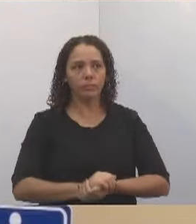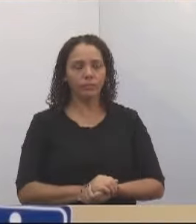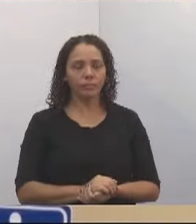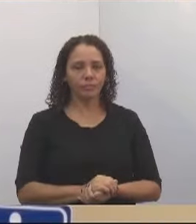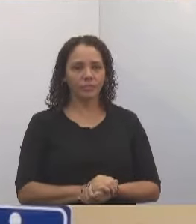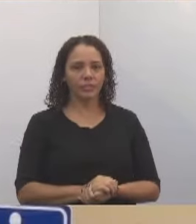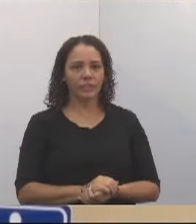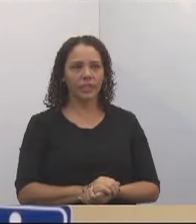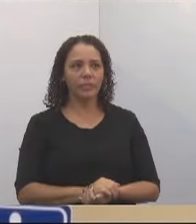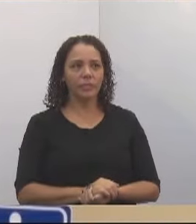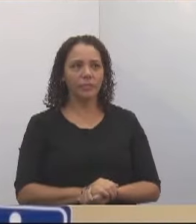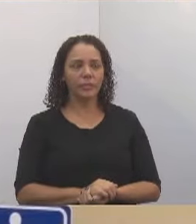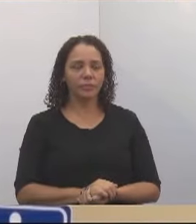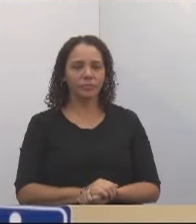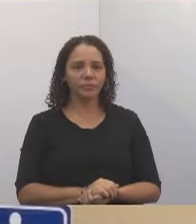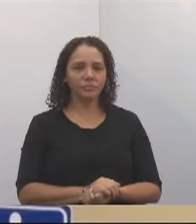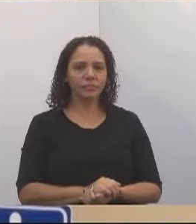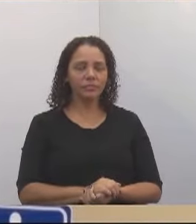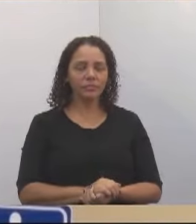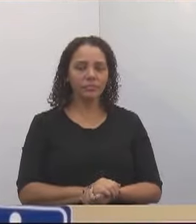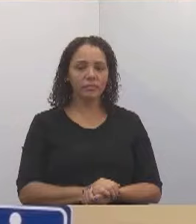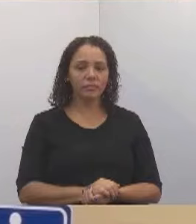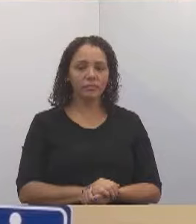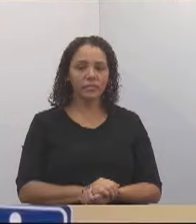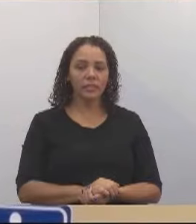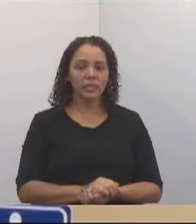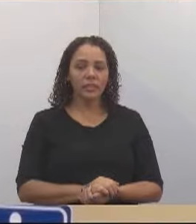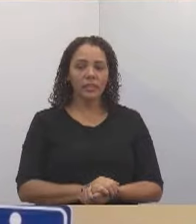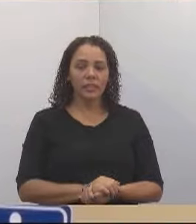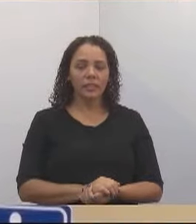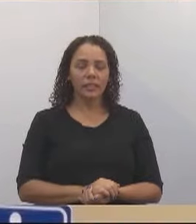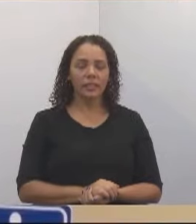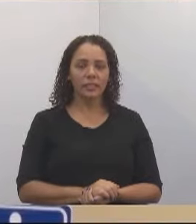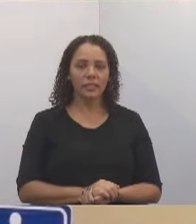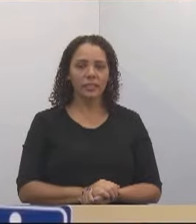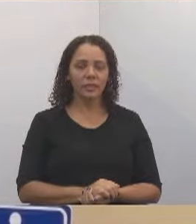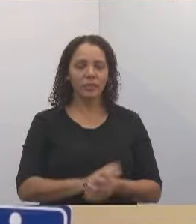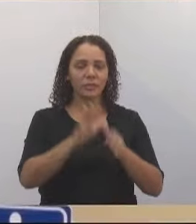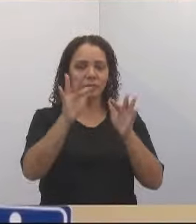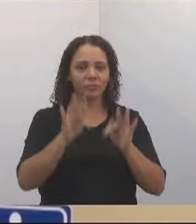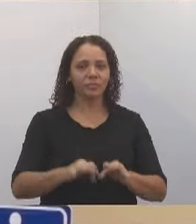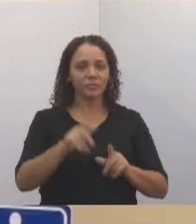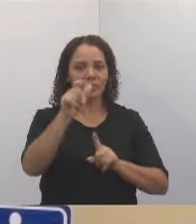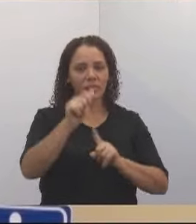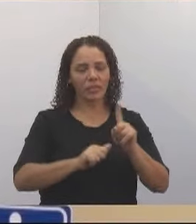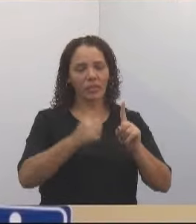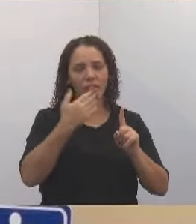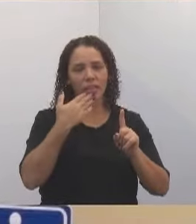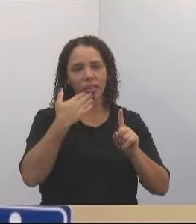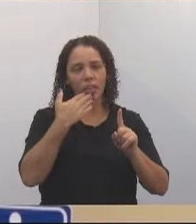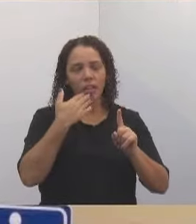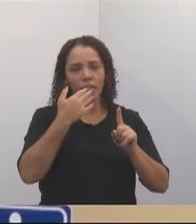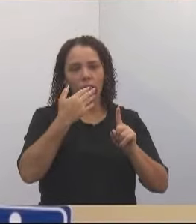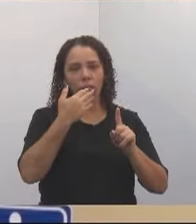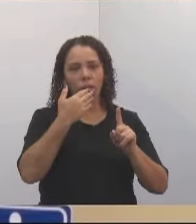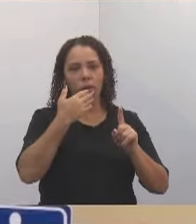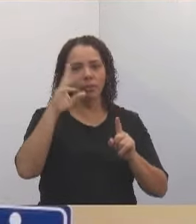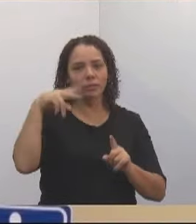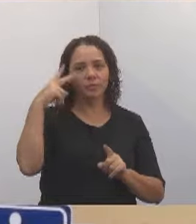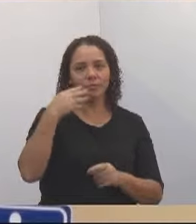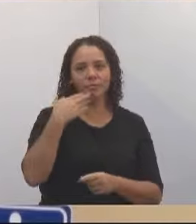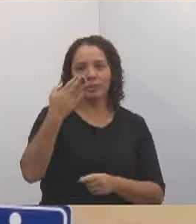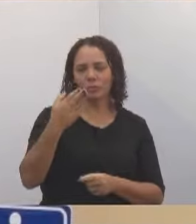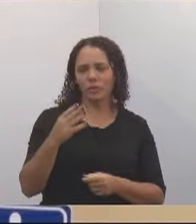o que nos norteia. E aí chega no final do mês, vai pedir um pouquinho, o vereador já ganha bem,